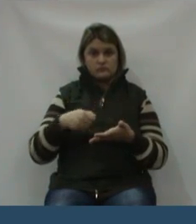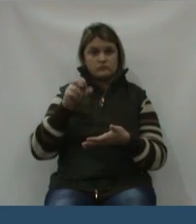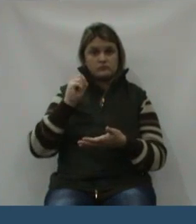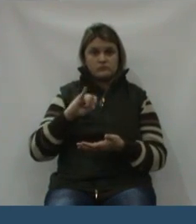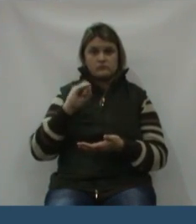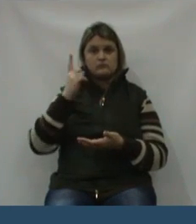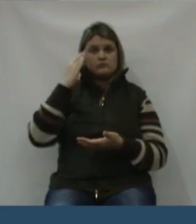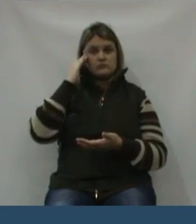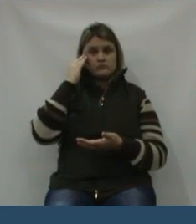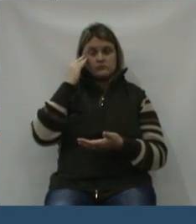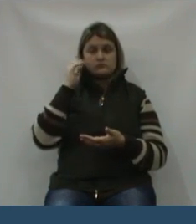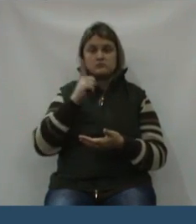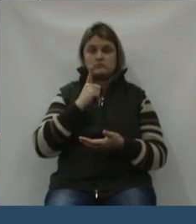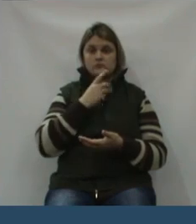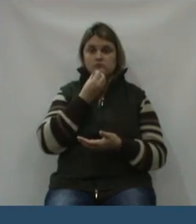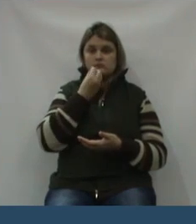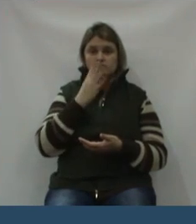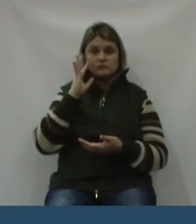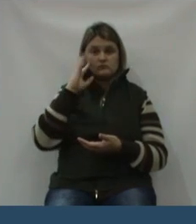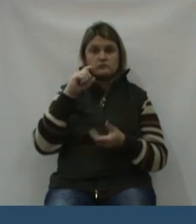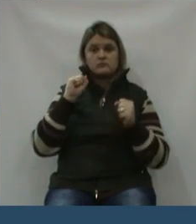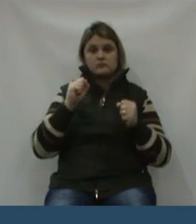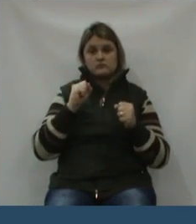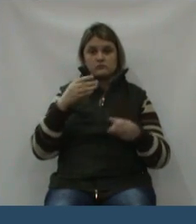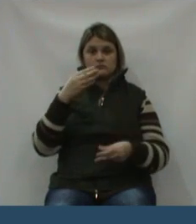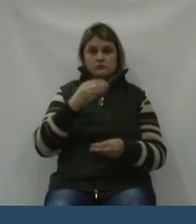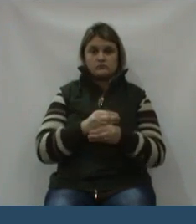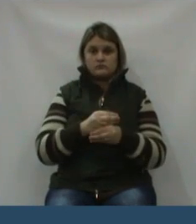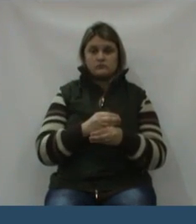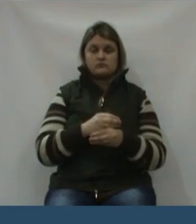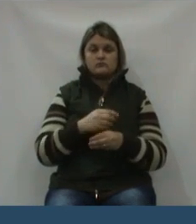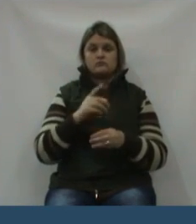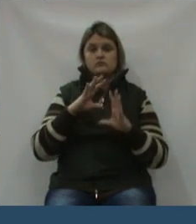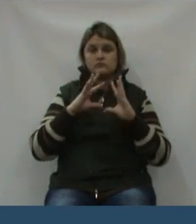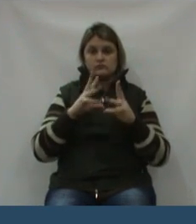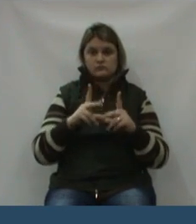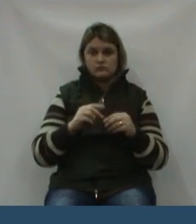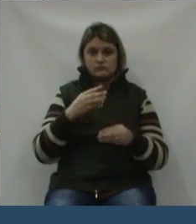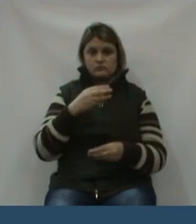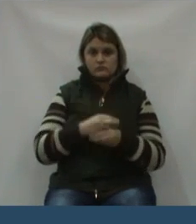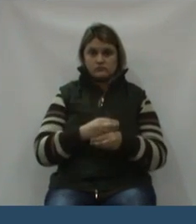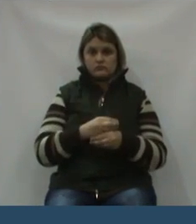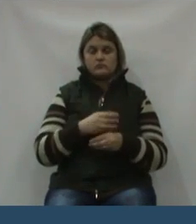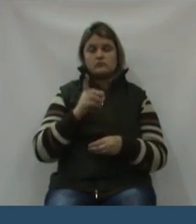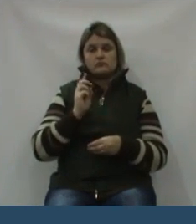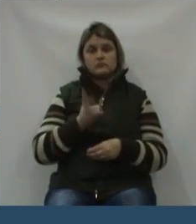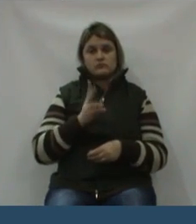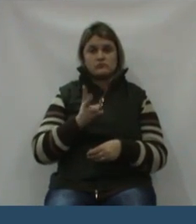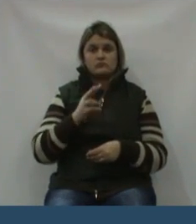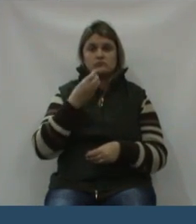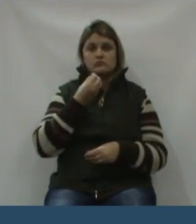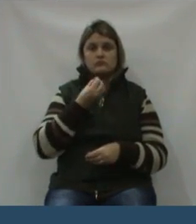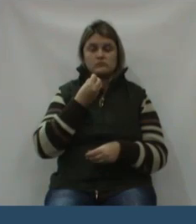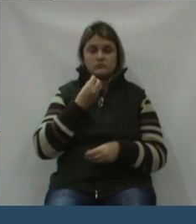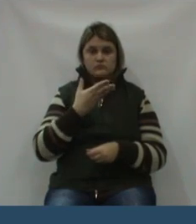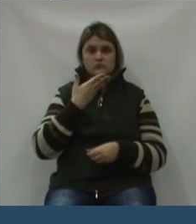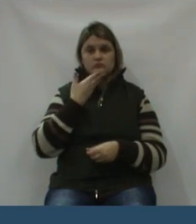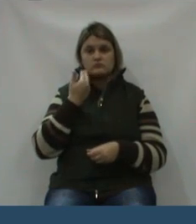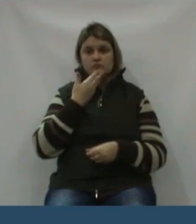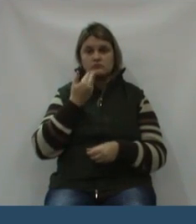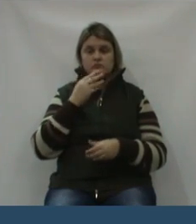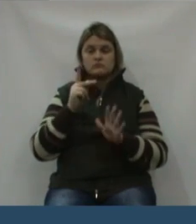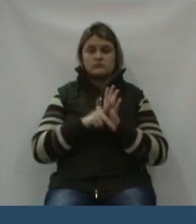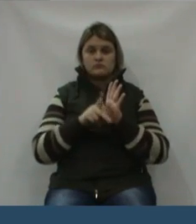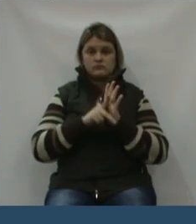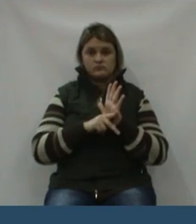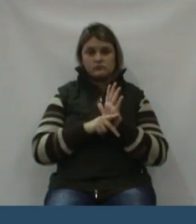entenderem que traz boas soluções, podem propor emendas. Toda emenda, sempre, se for para melhorar o